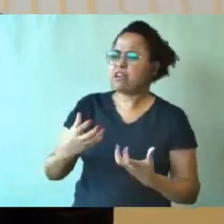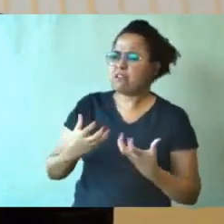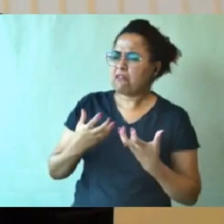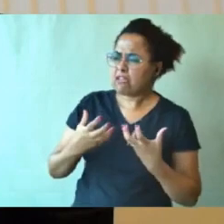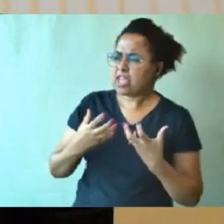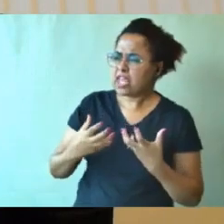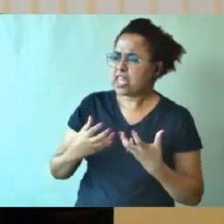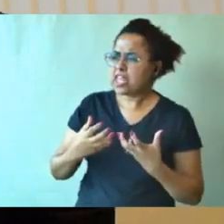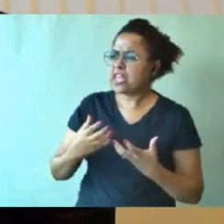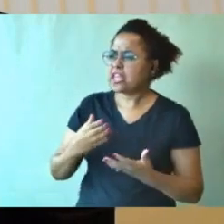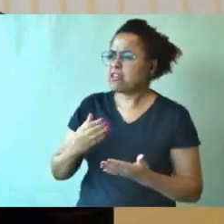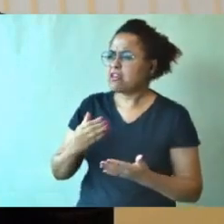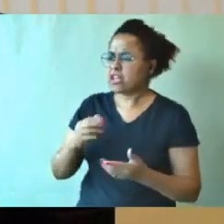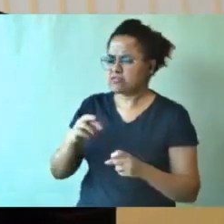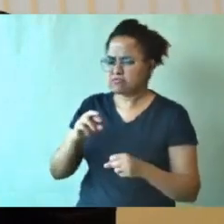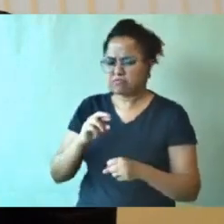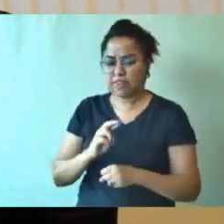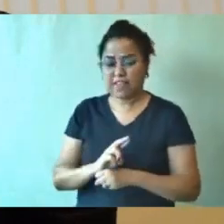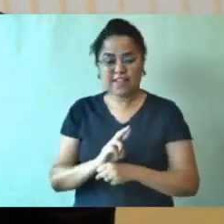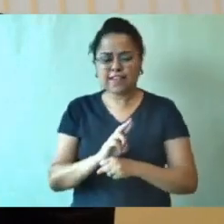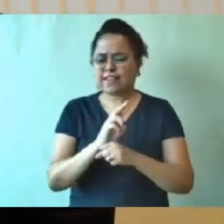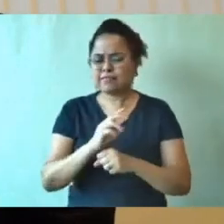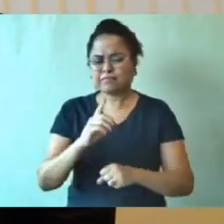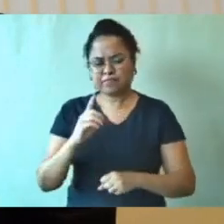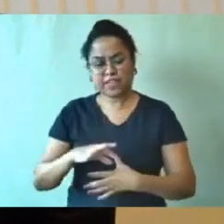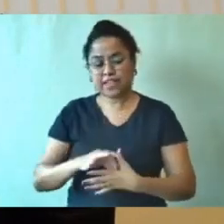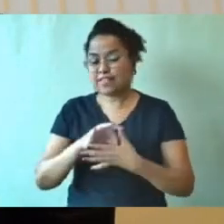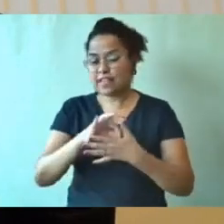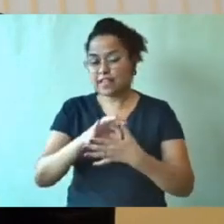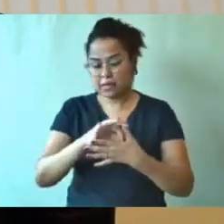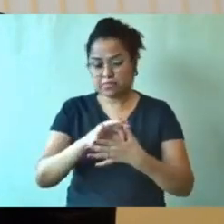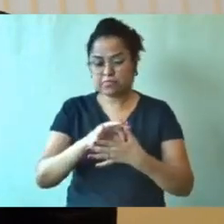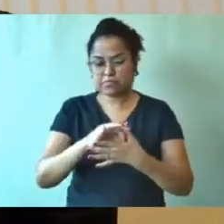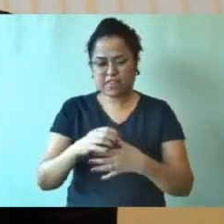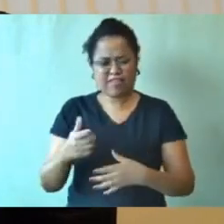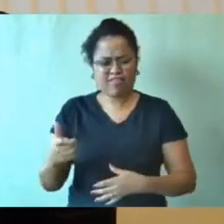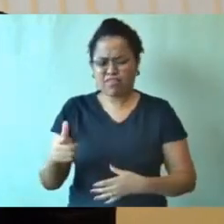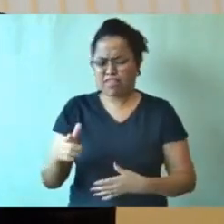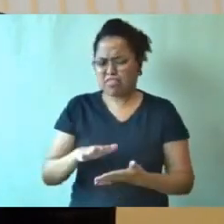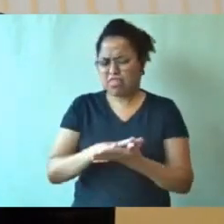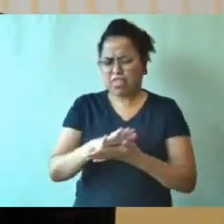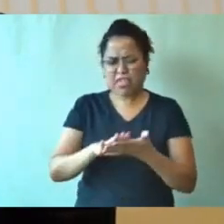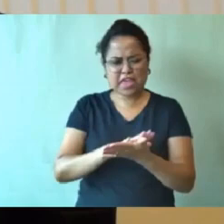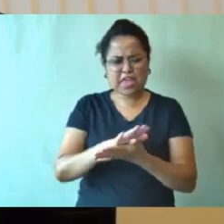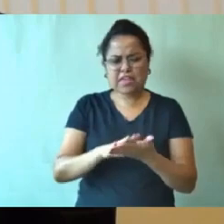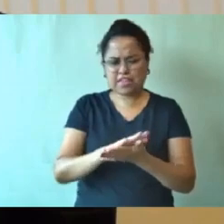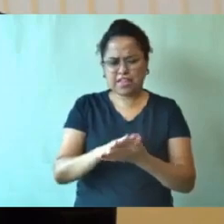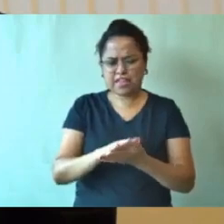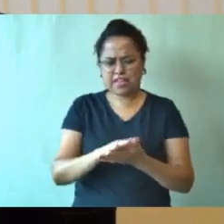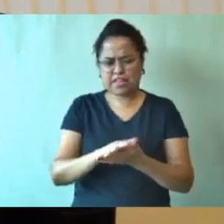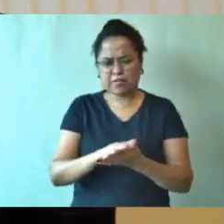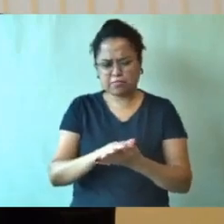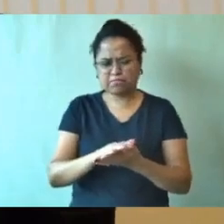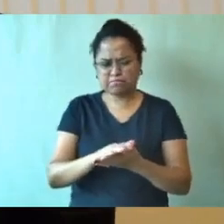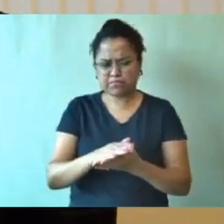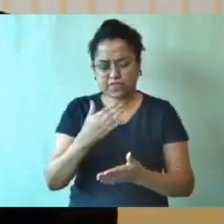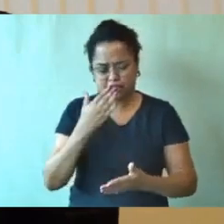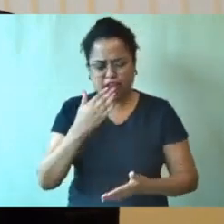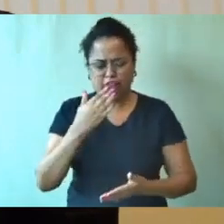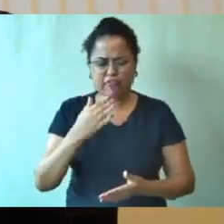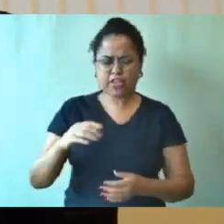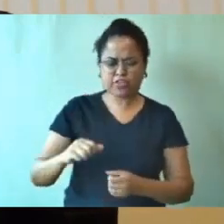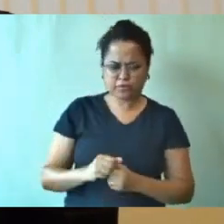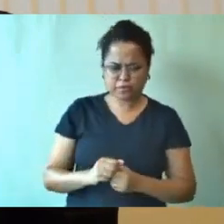mais investimento no setor. Ninguém, porque o prejuízo era muito grande. aí nós fomos procurar investidores